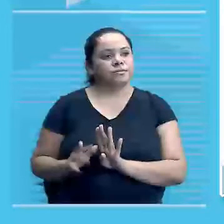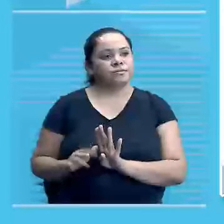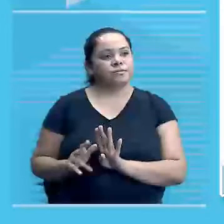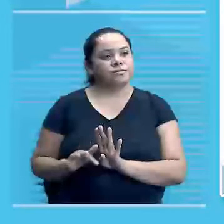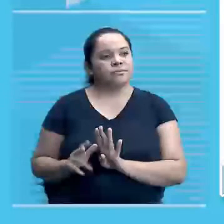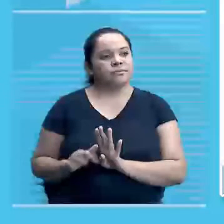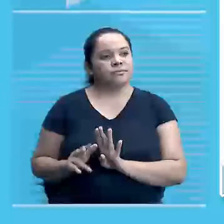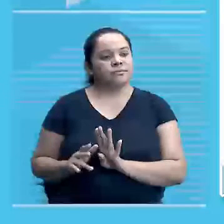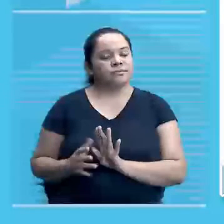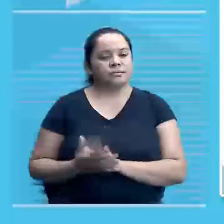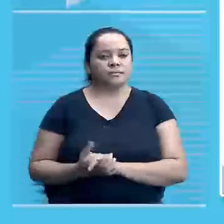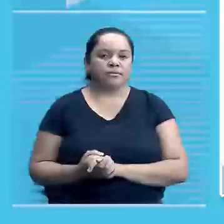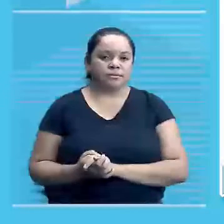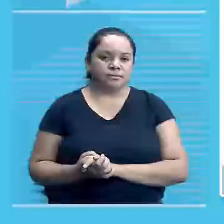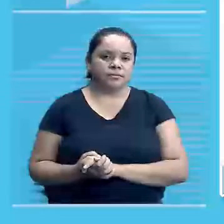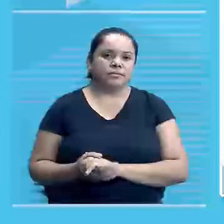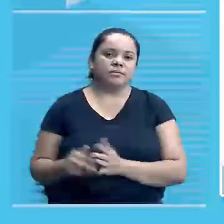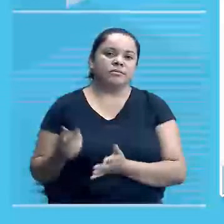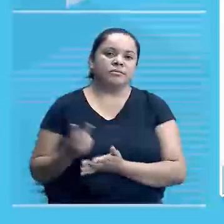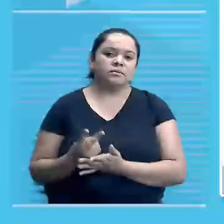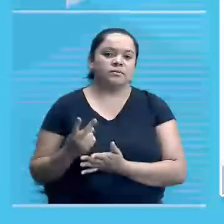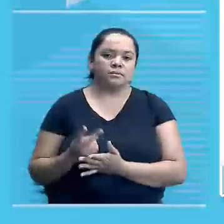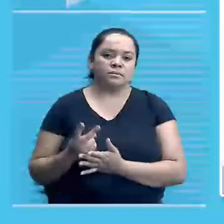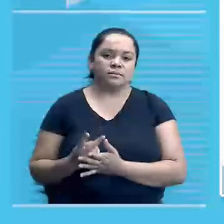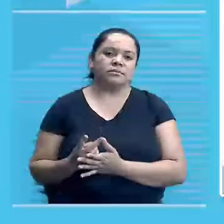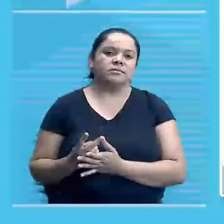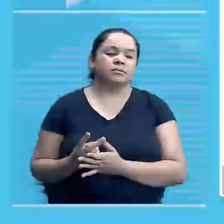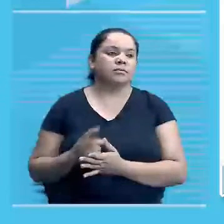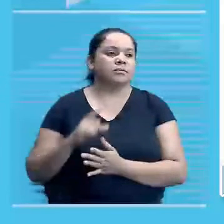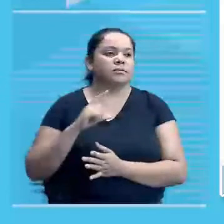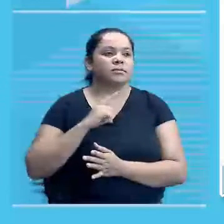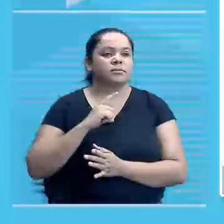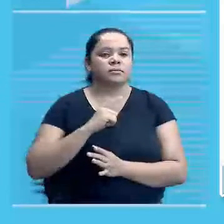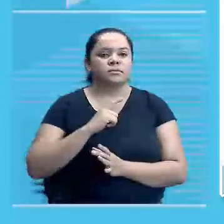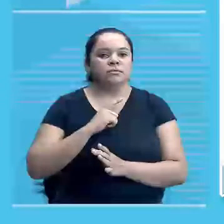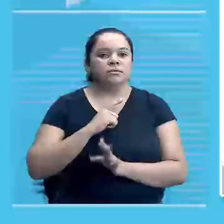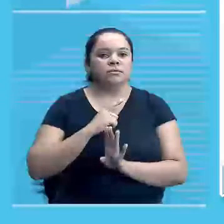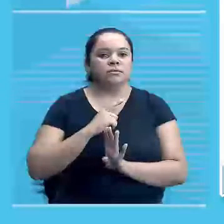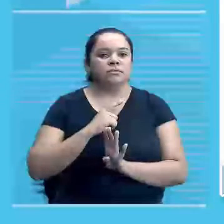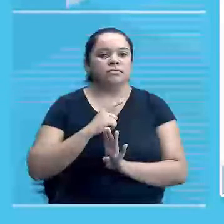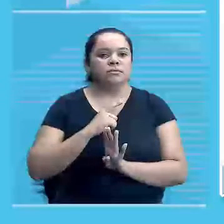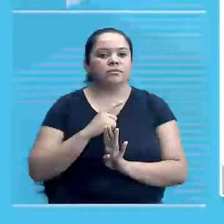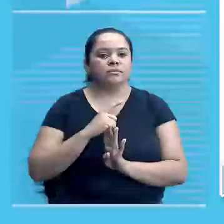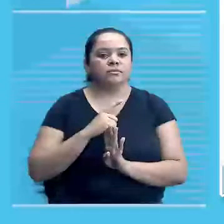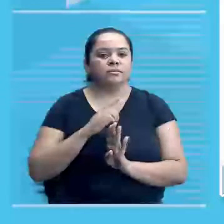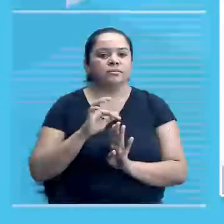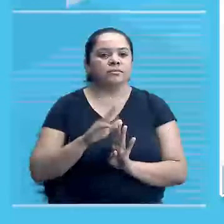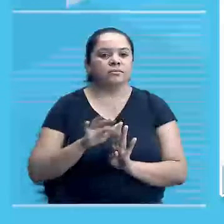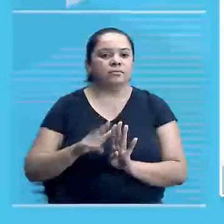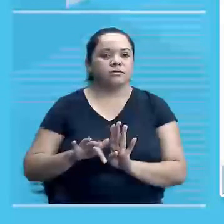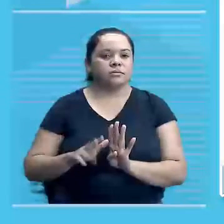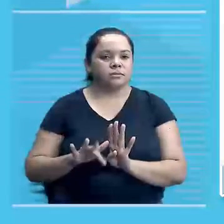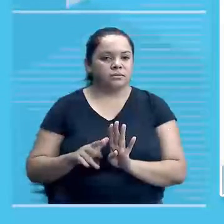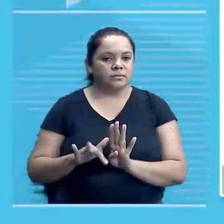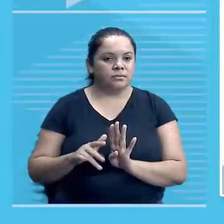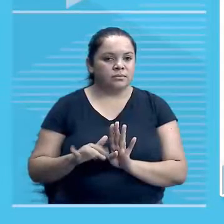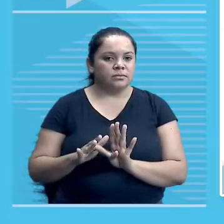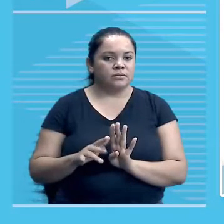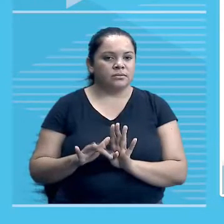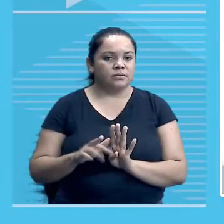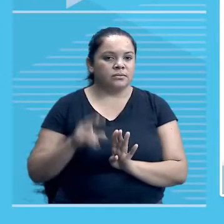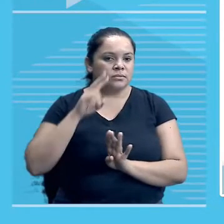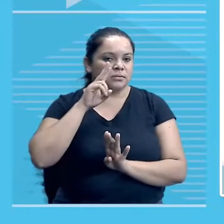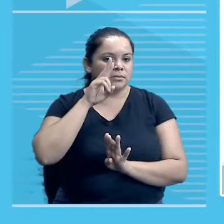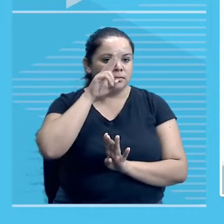caráter básico. Toda vez que o sal vier de uma base forte e de um ácido fraco, ele tem caráter